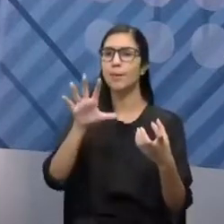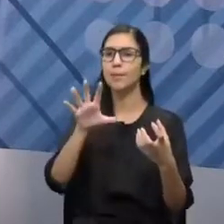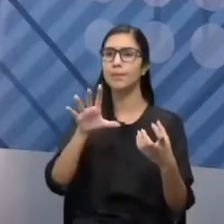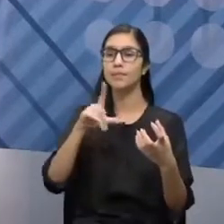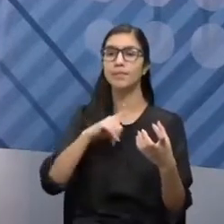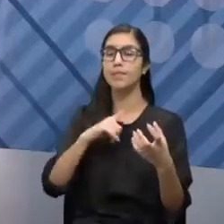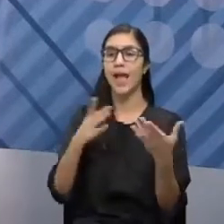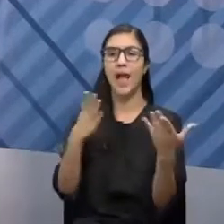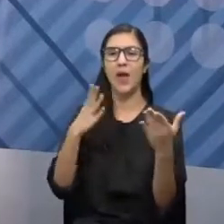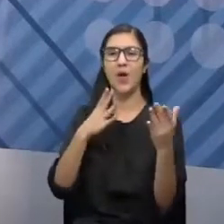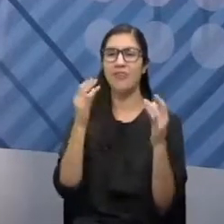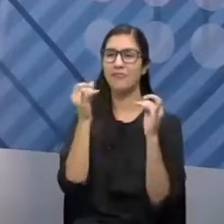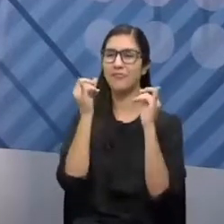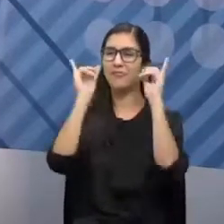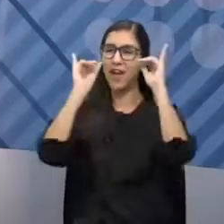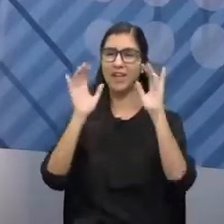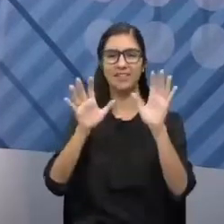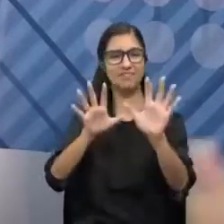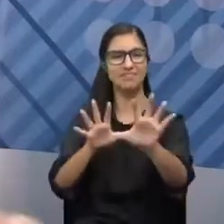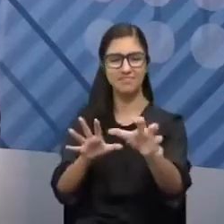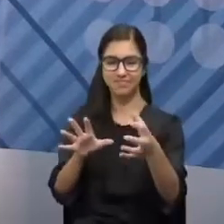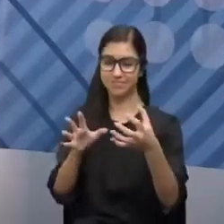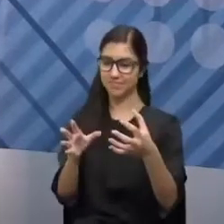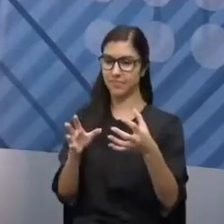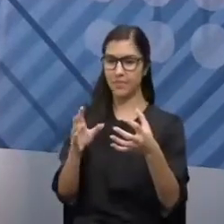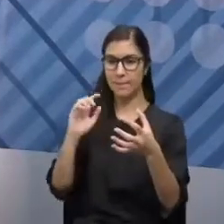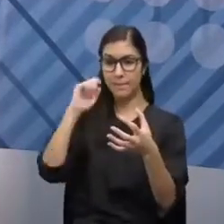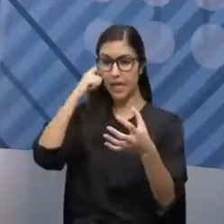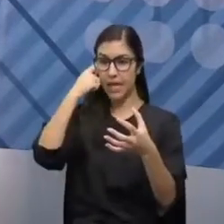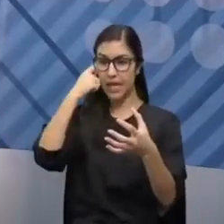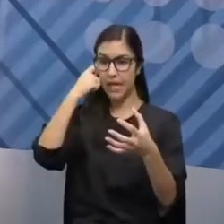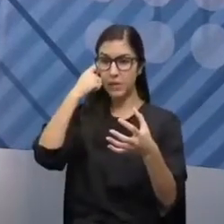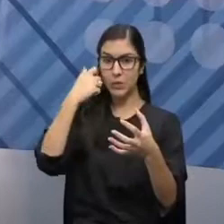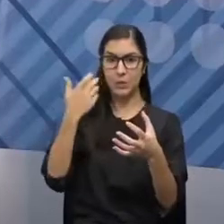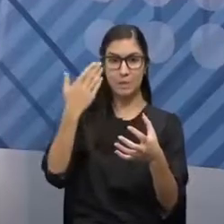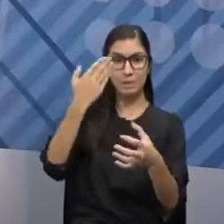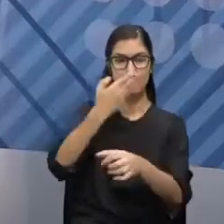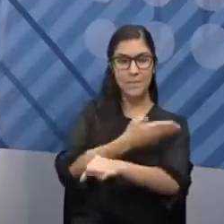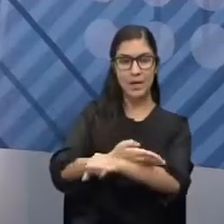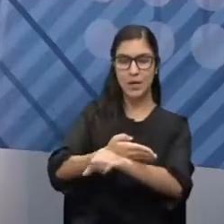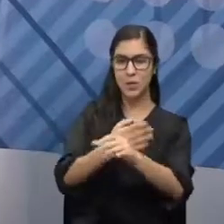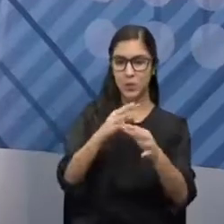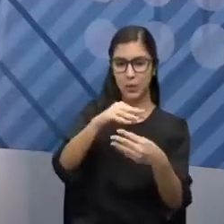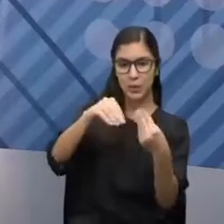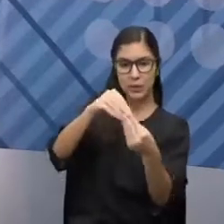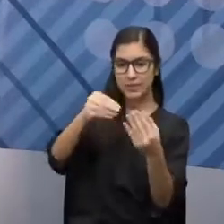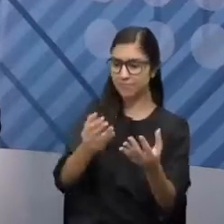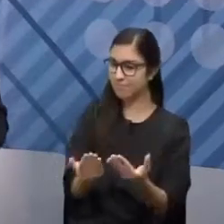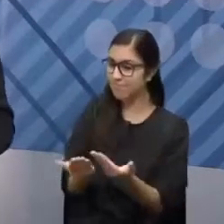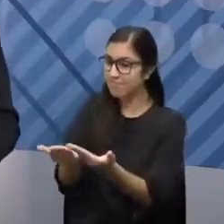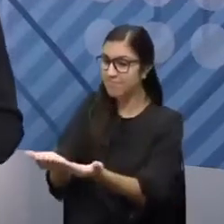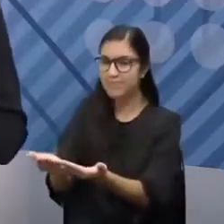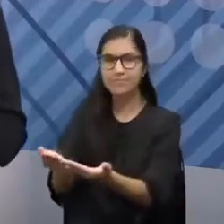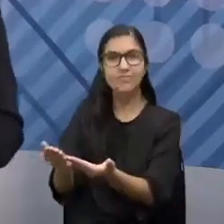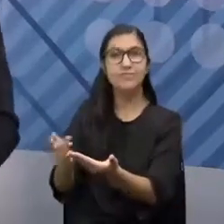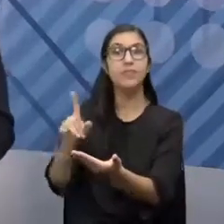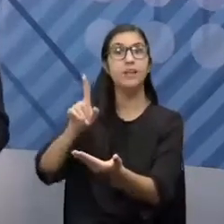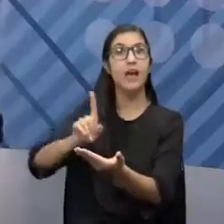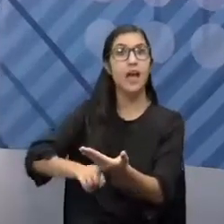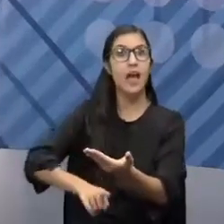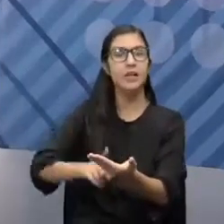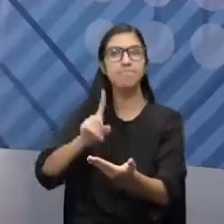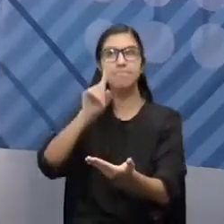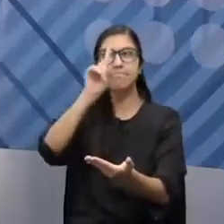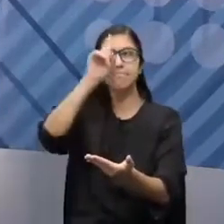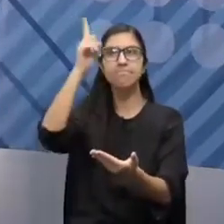uma vaquinha. Talvez é um contraste preto e branco, o melhor contraste para ele. Então, é um profissional criativo quem vai trabalhar com essa